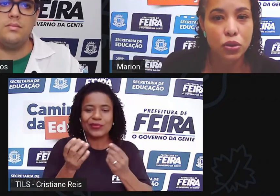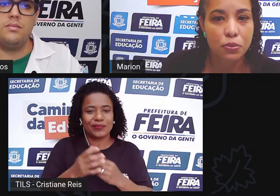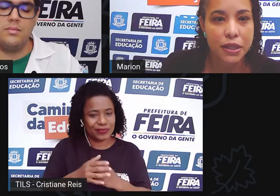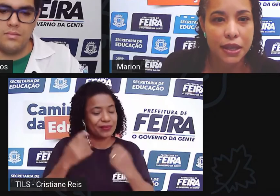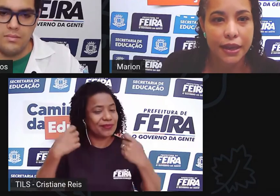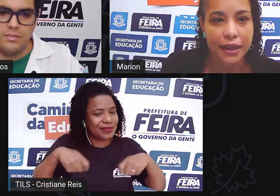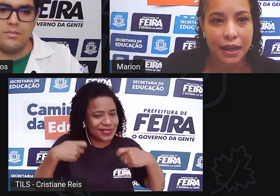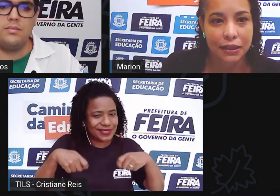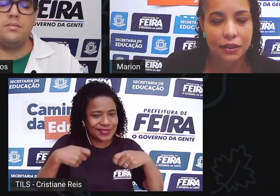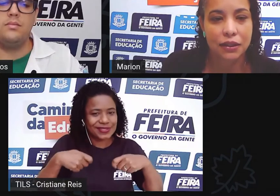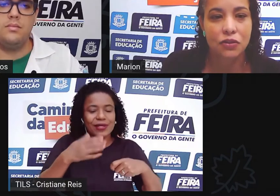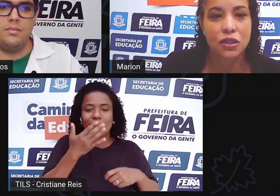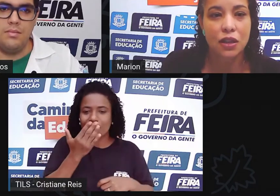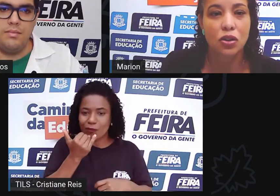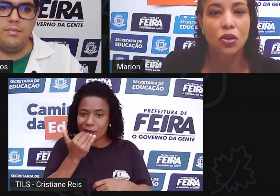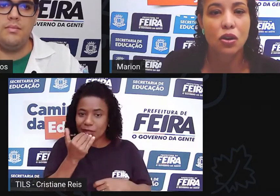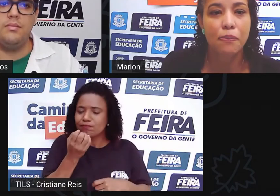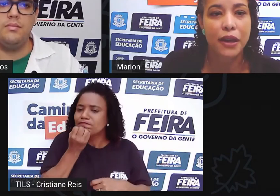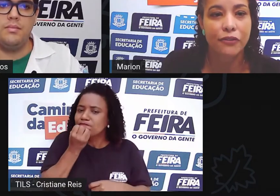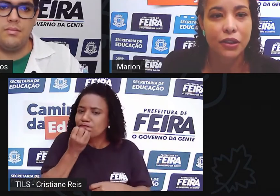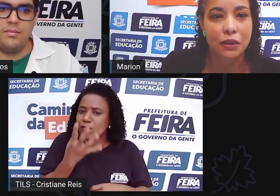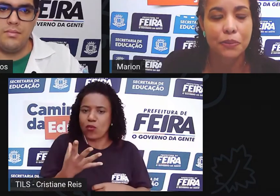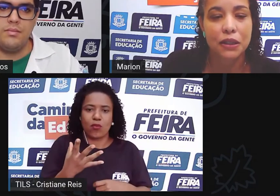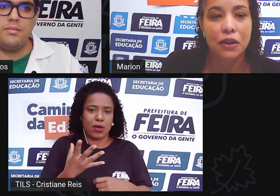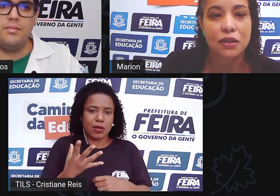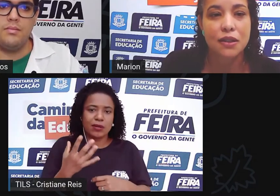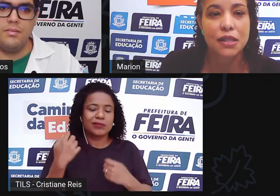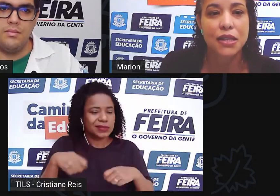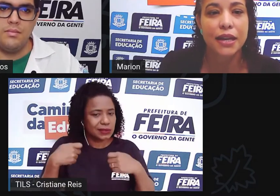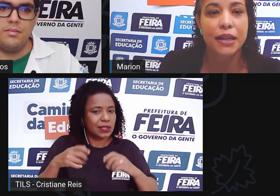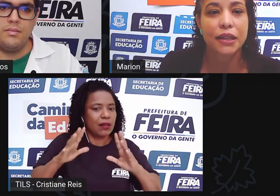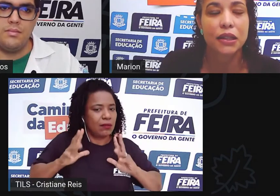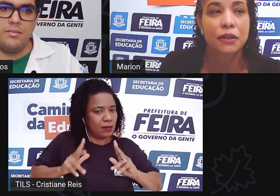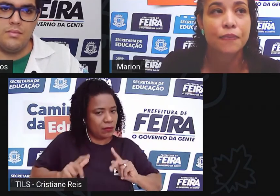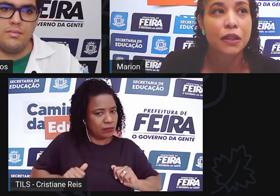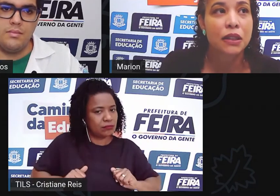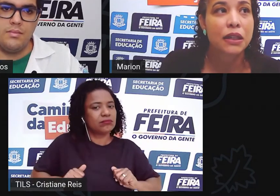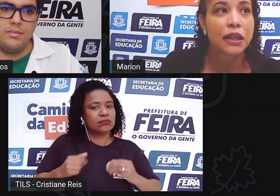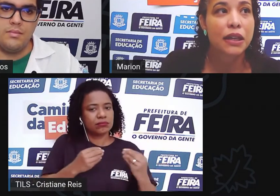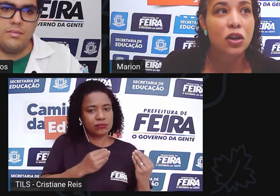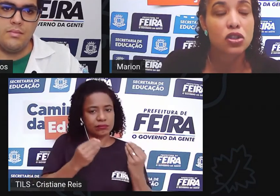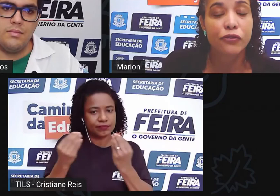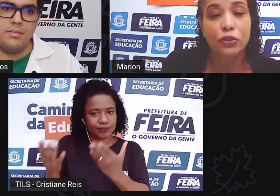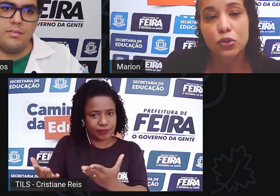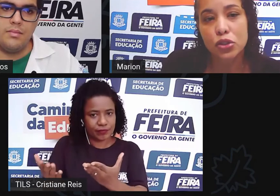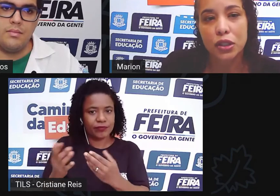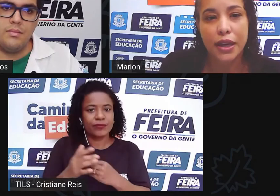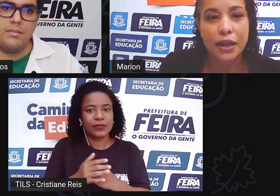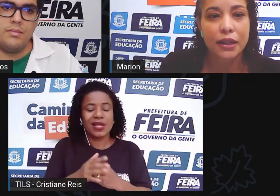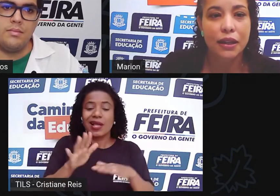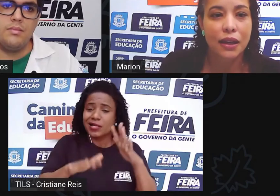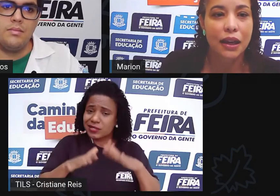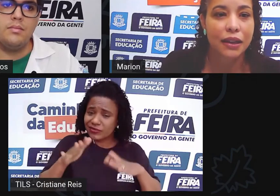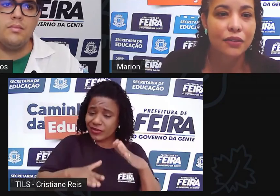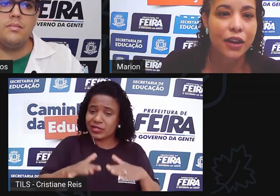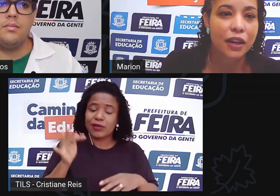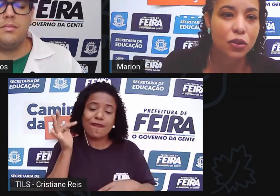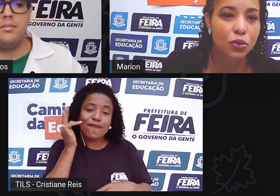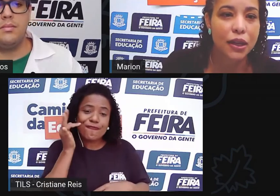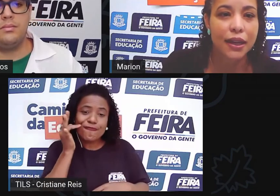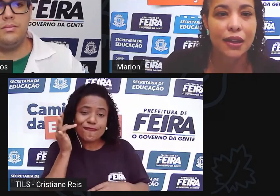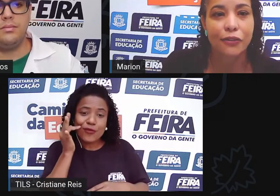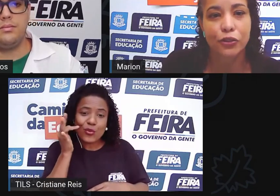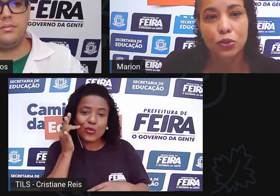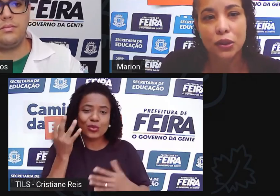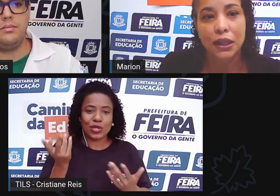produto que o mês arrecada. Então, você colocou bem, filho. Então, às vezes, é aquele hortifruti, né? aquela